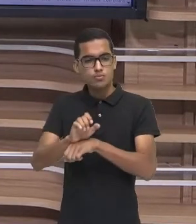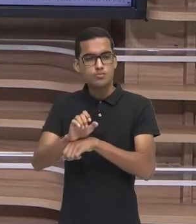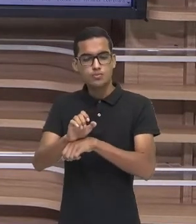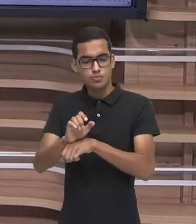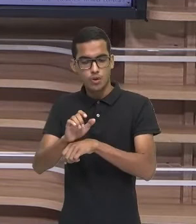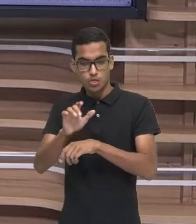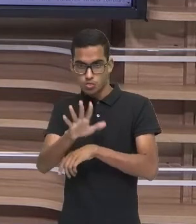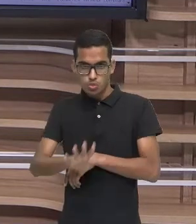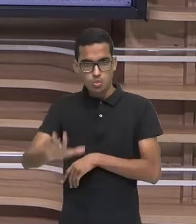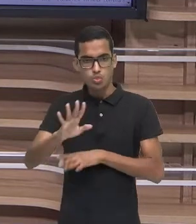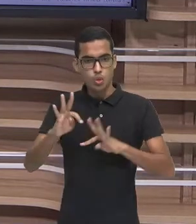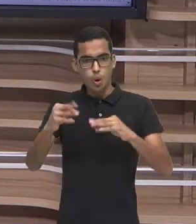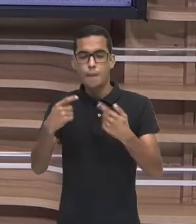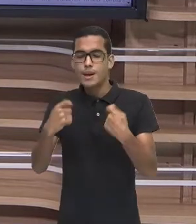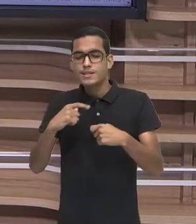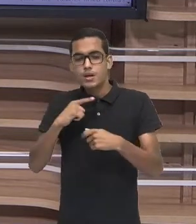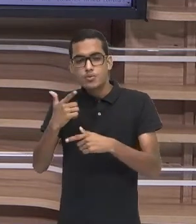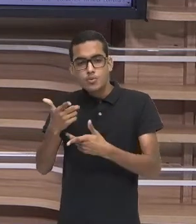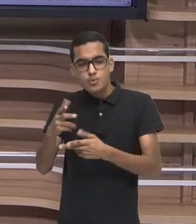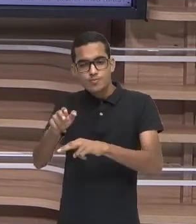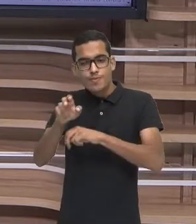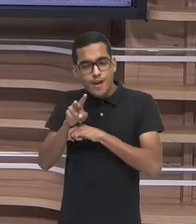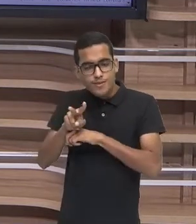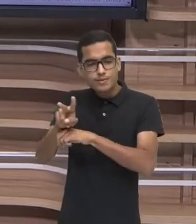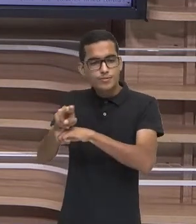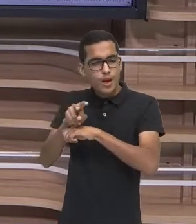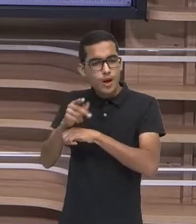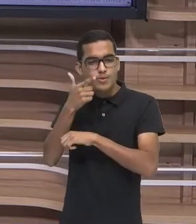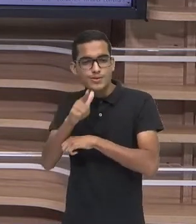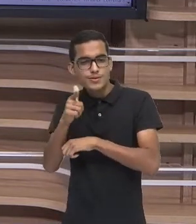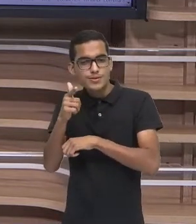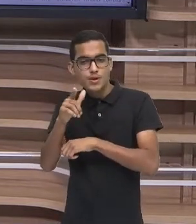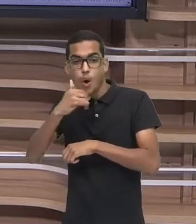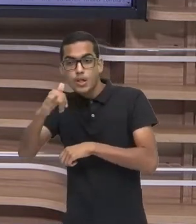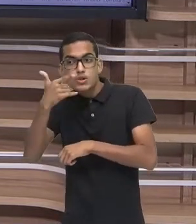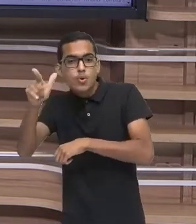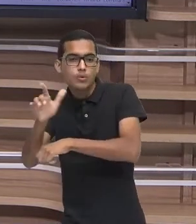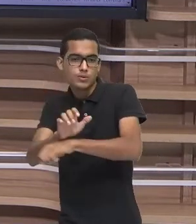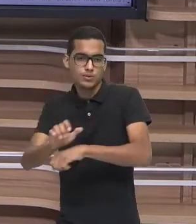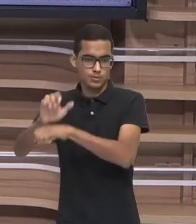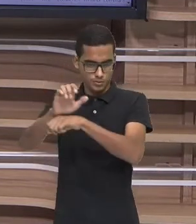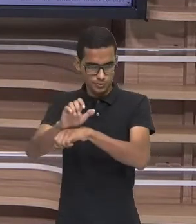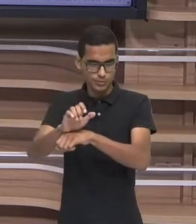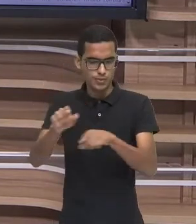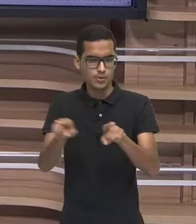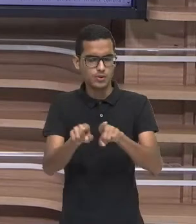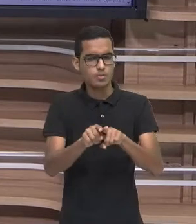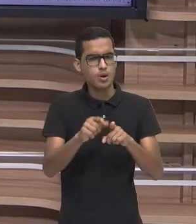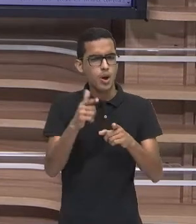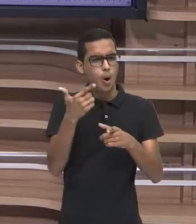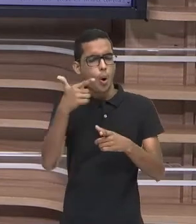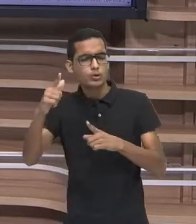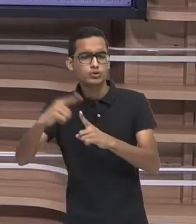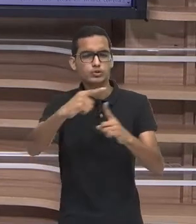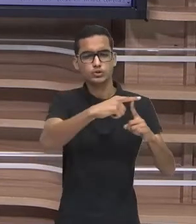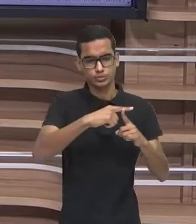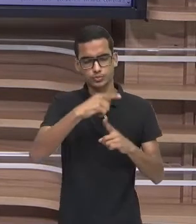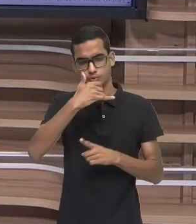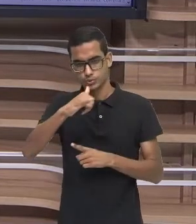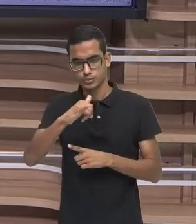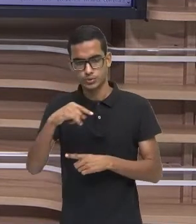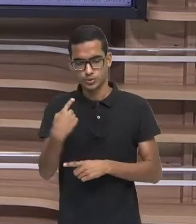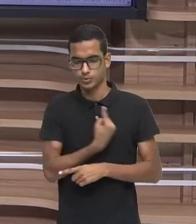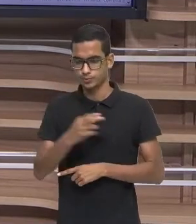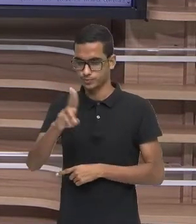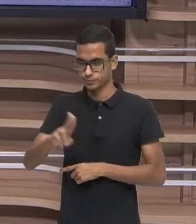energia de outros estados, como a usina de Tucuruí, e também outros tipos de fontes de energia que acaba vindo para a gente, ok,